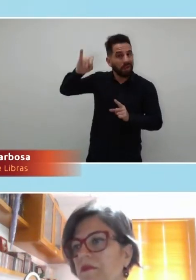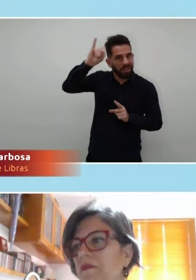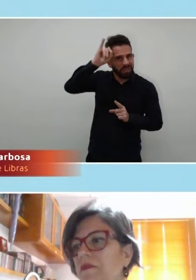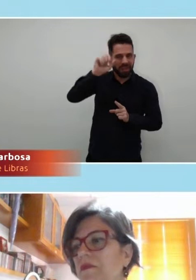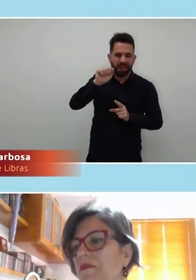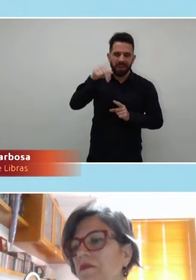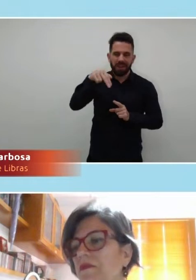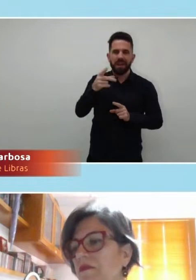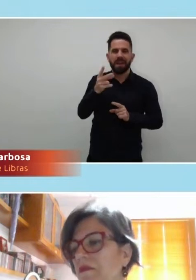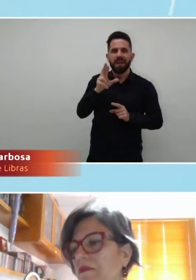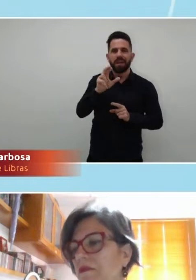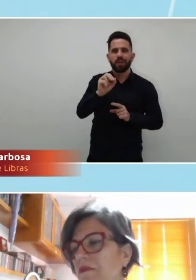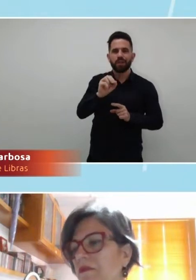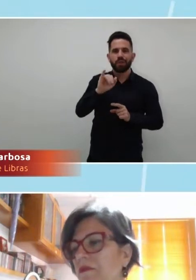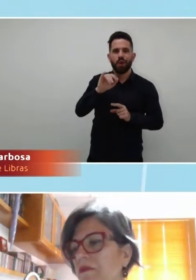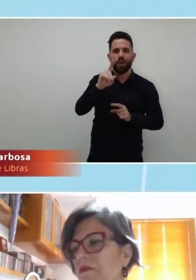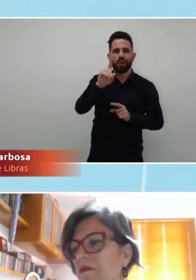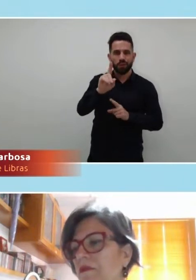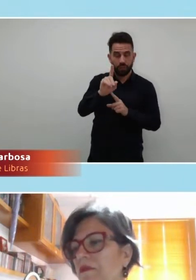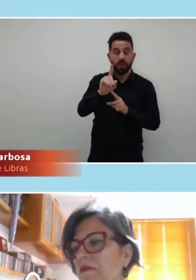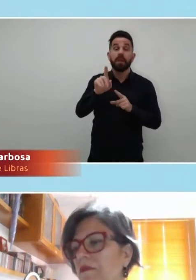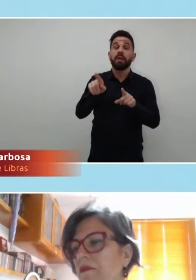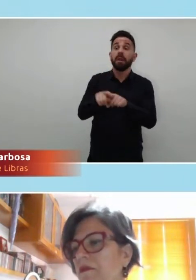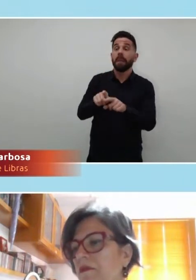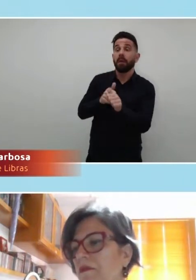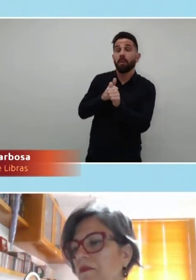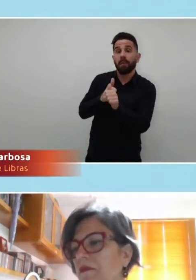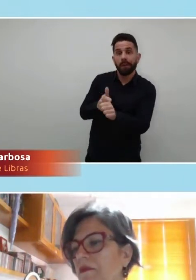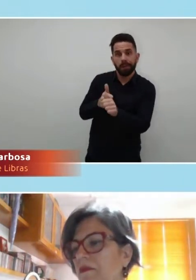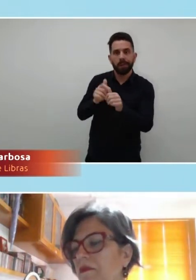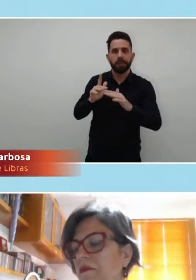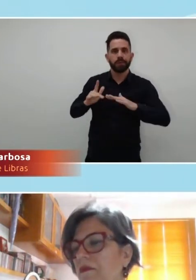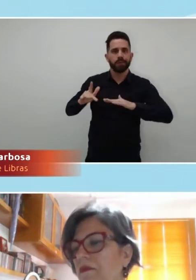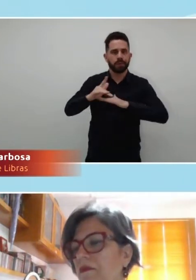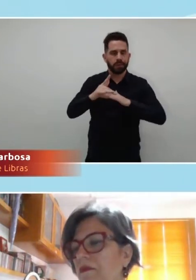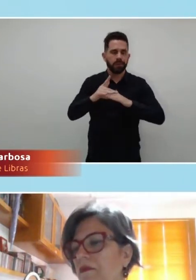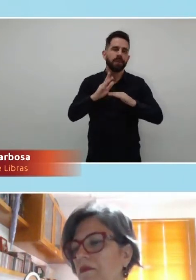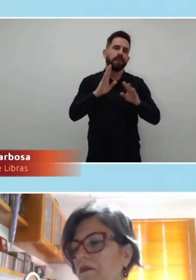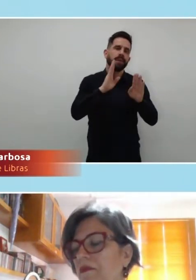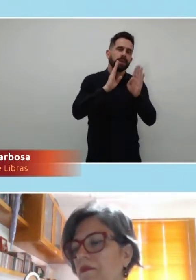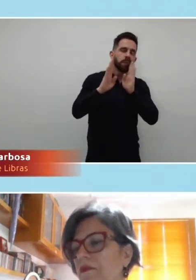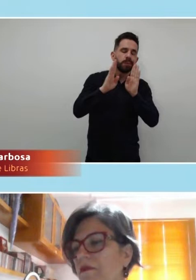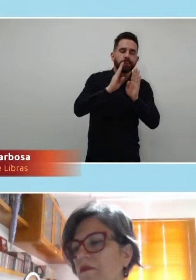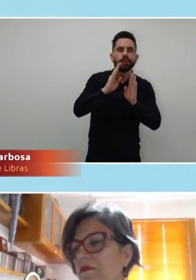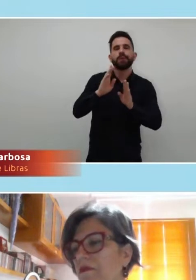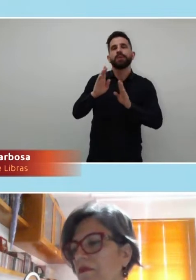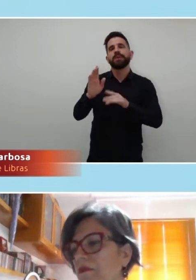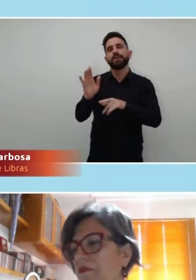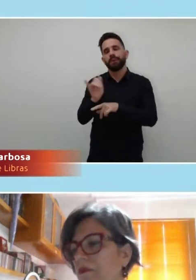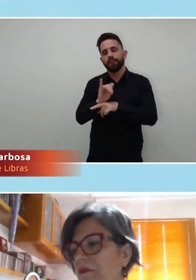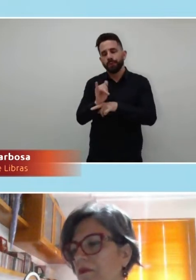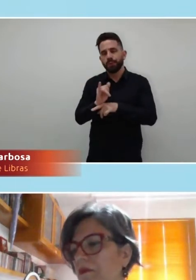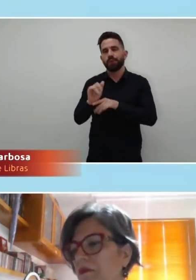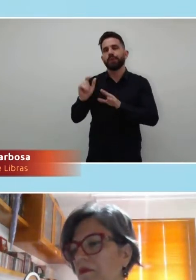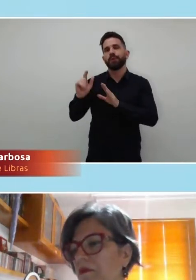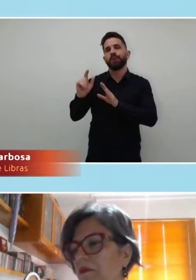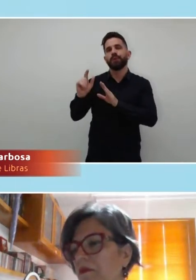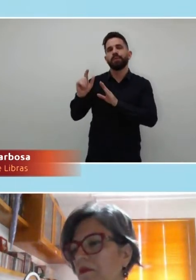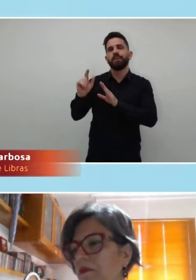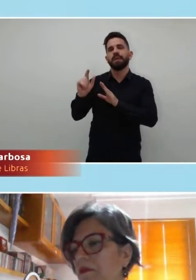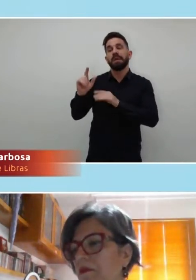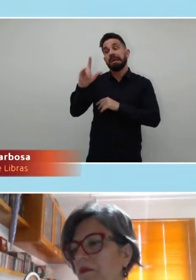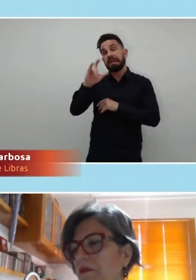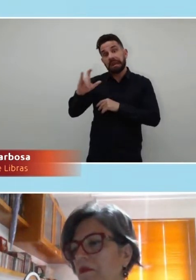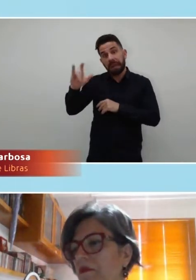disso, dá para acompanhar pelas redes sociais. Nós temos Facebook, YouTube, Instagram, Twitter e nesses dois primeiros,